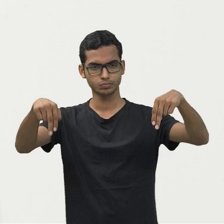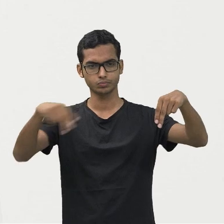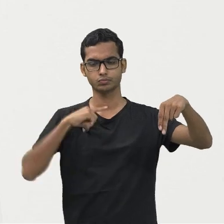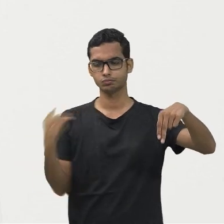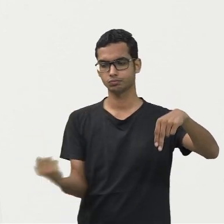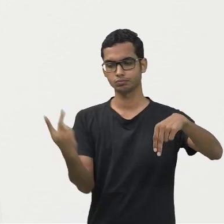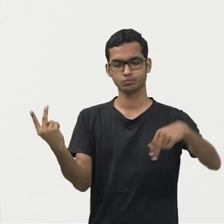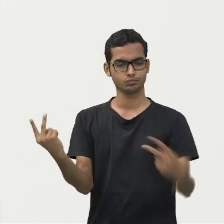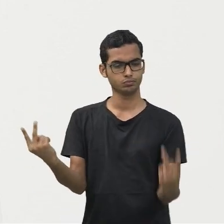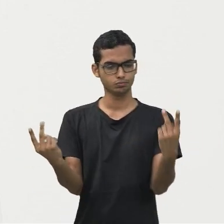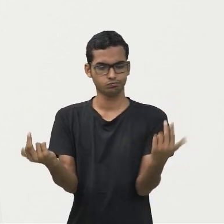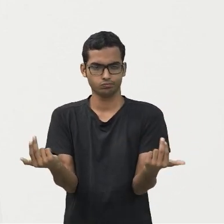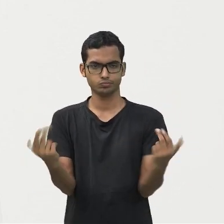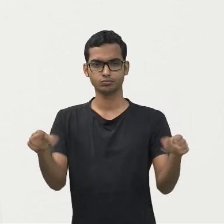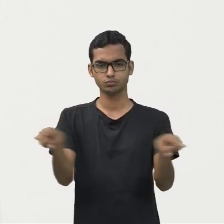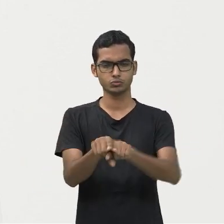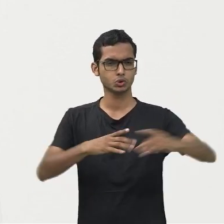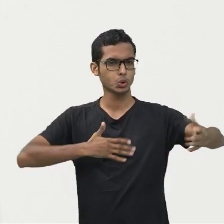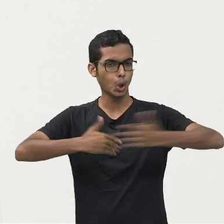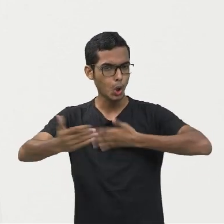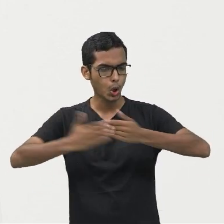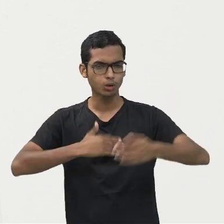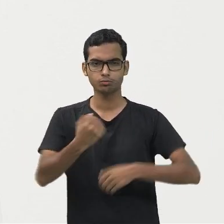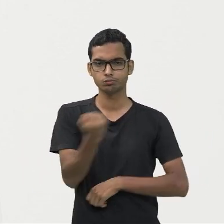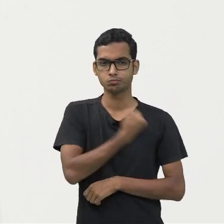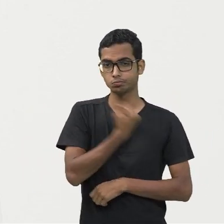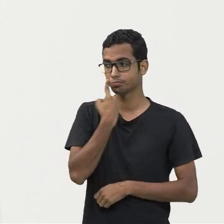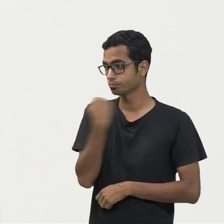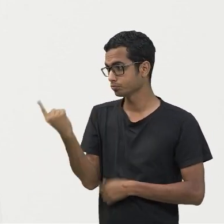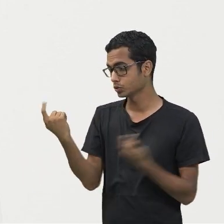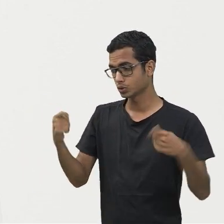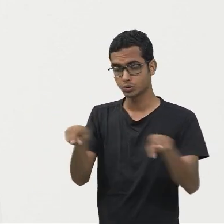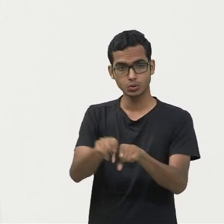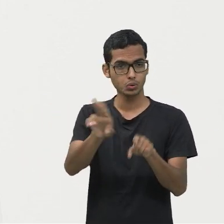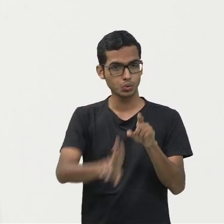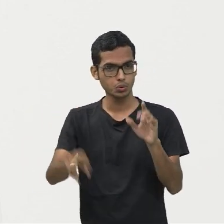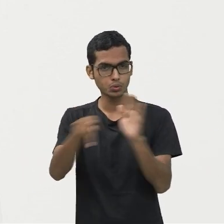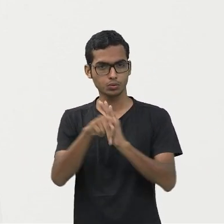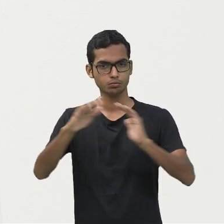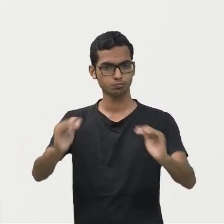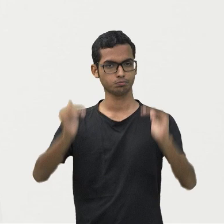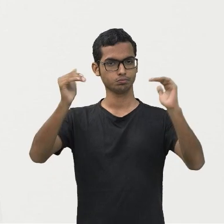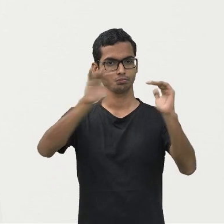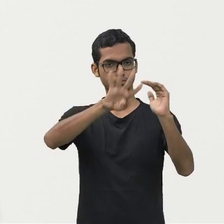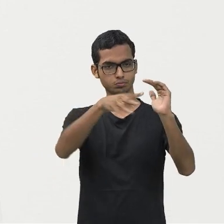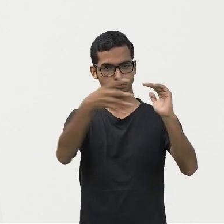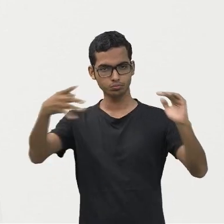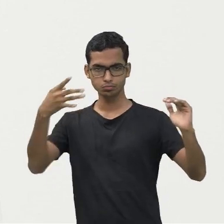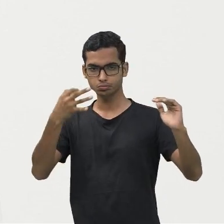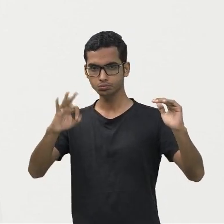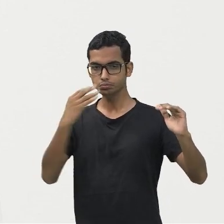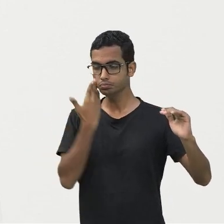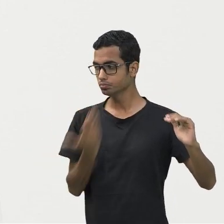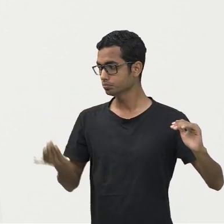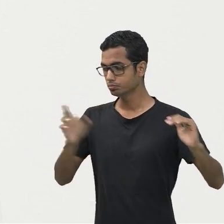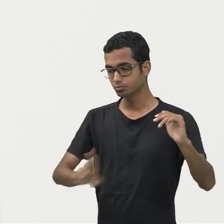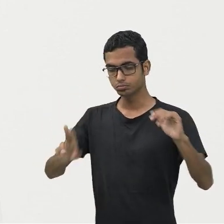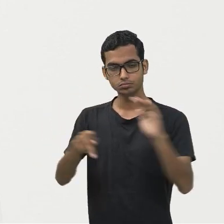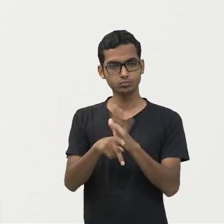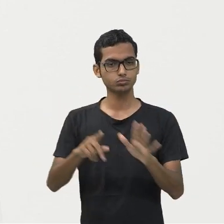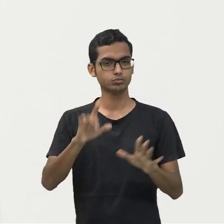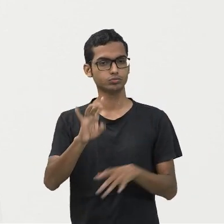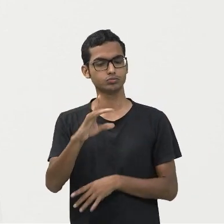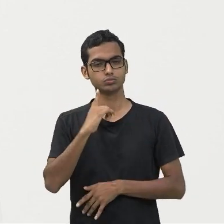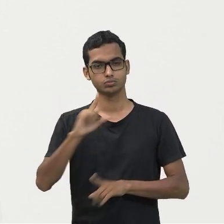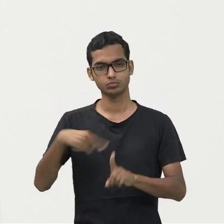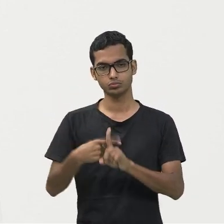mesmo valor, que é qualquer número lá, ó, que a gente pode utilizar da parte de cima da tabela, tá? Eu vou utilizar aqui só mais um